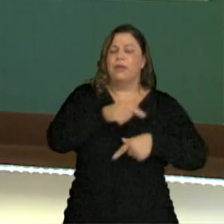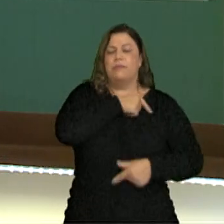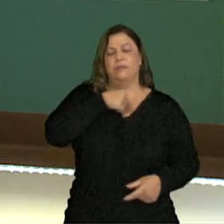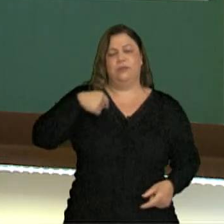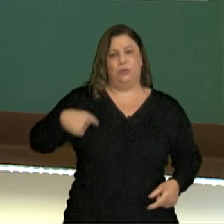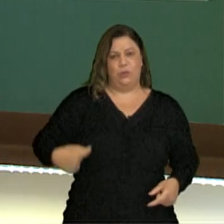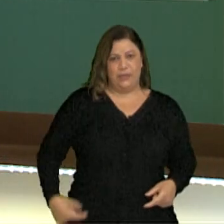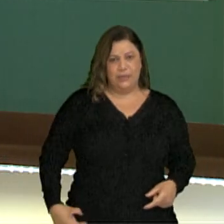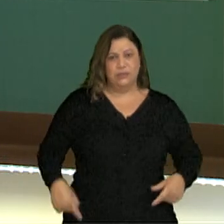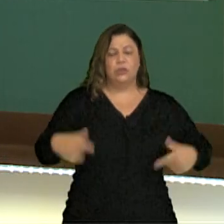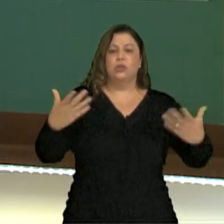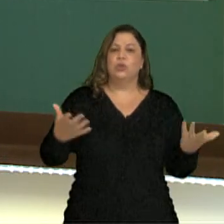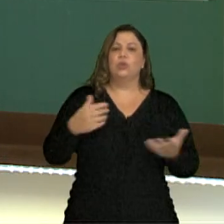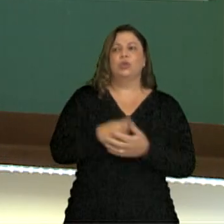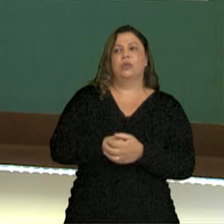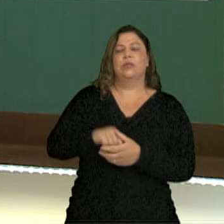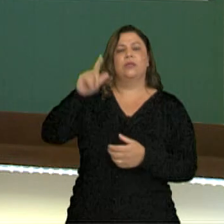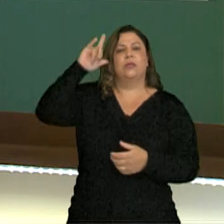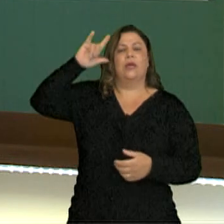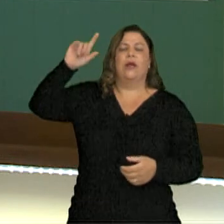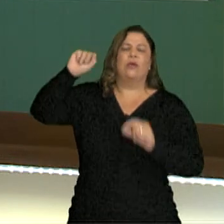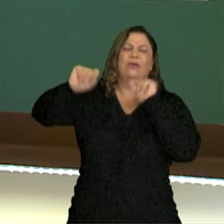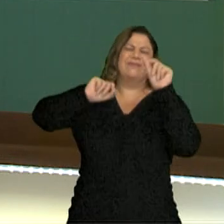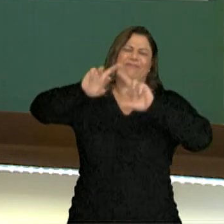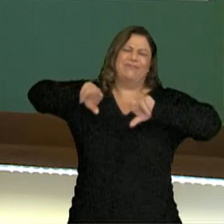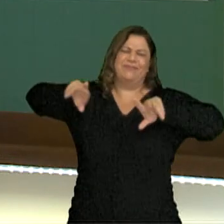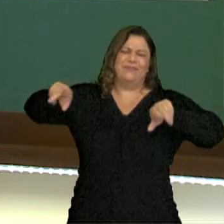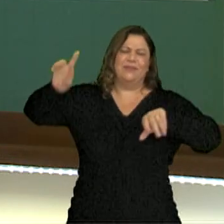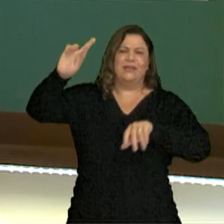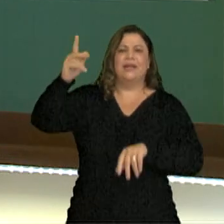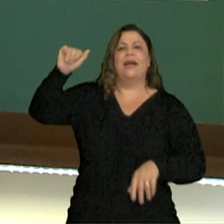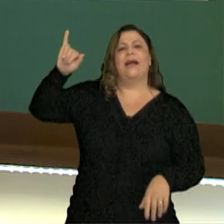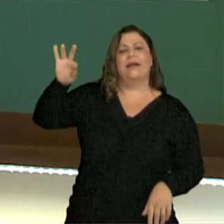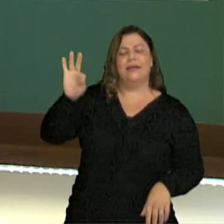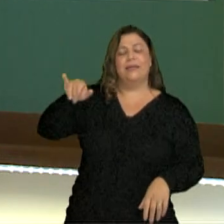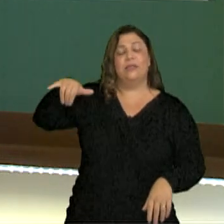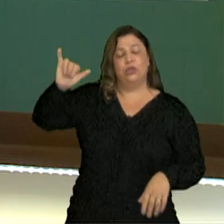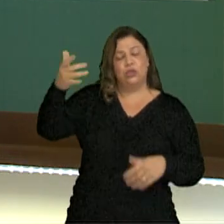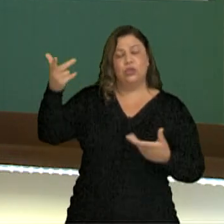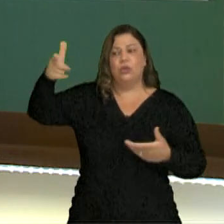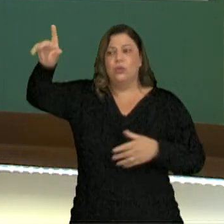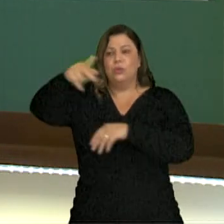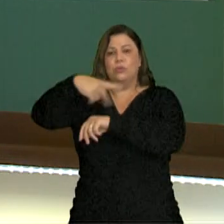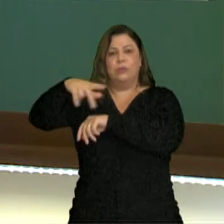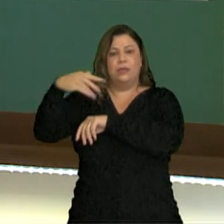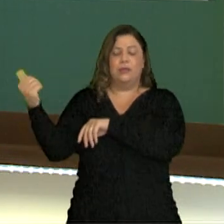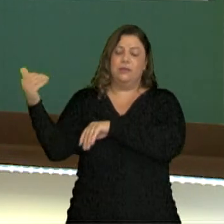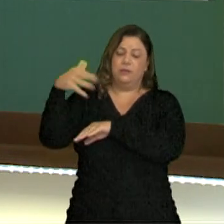Haiti, ou seja, pessoas que estão vindo de outro país aqui para o Brasil, ok?